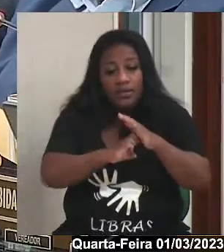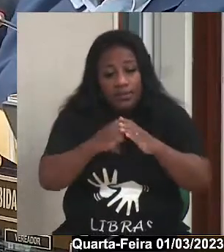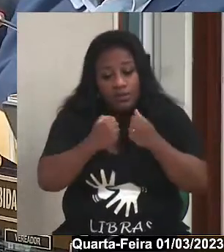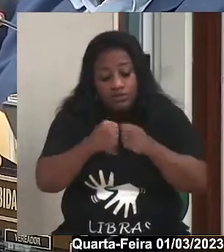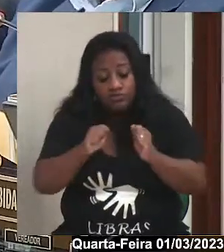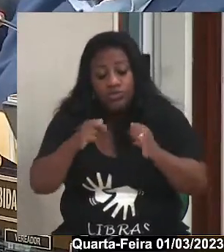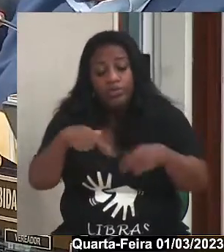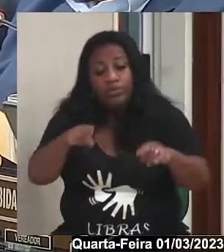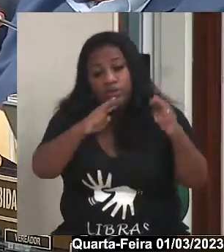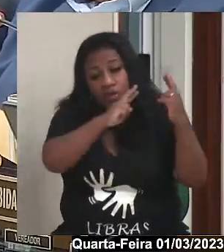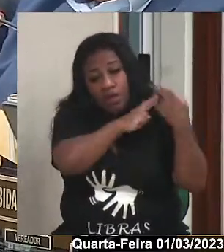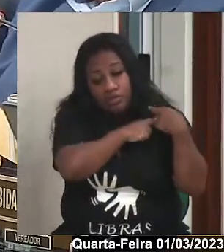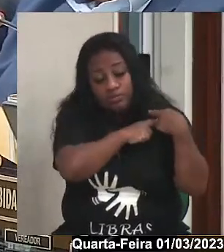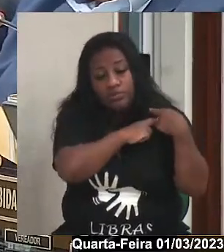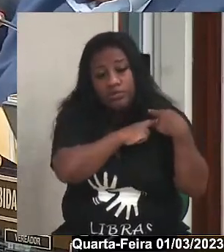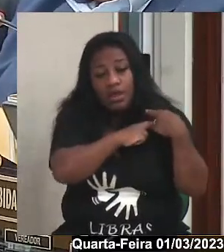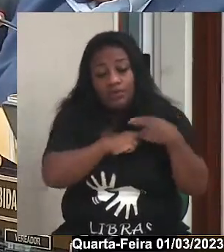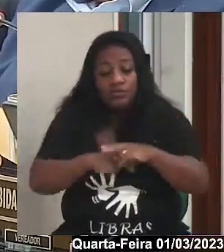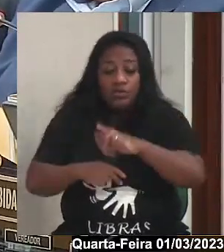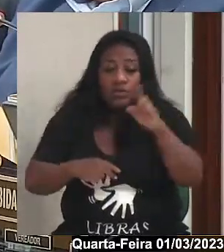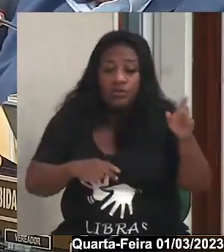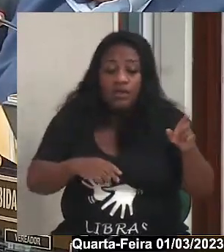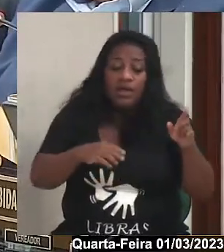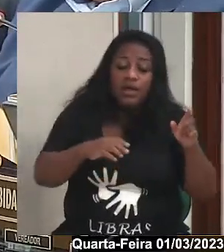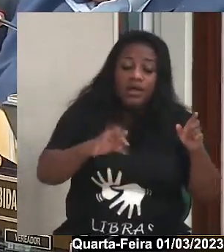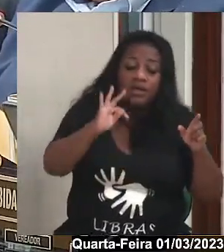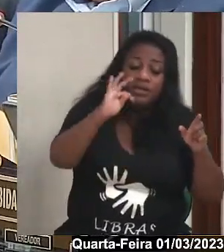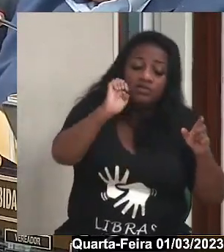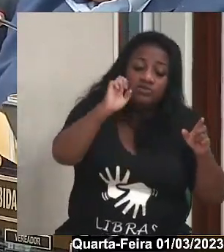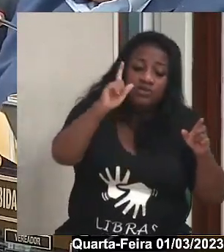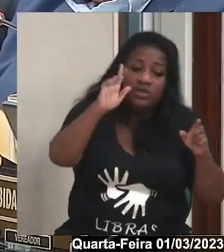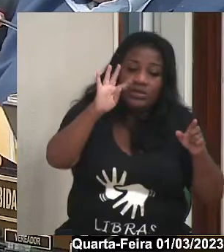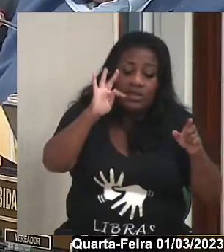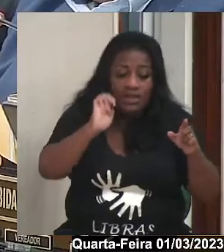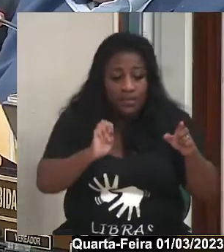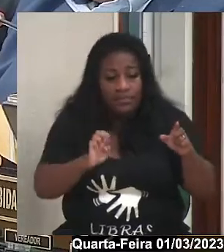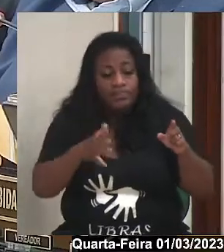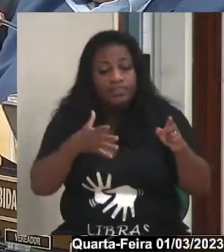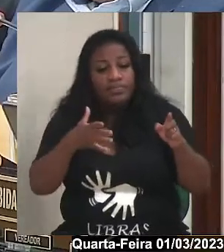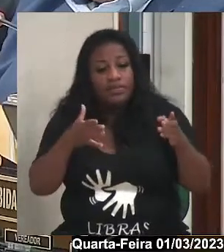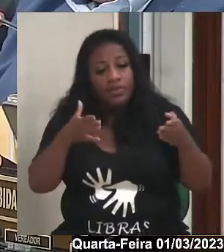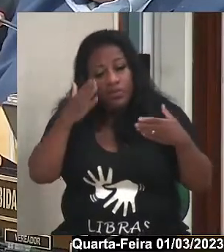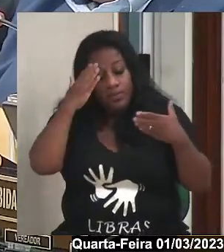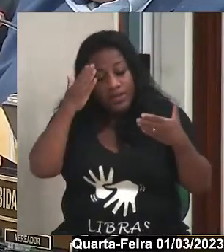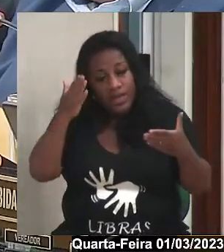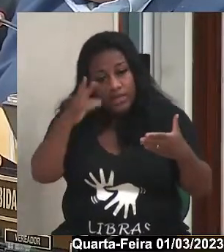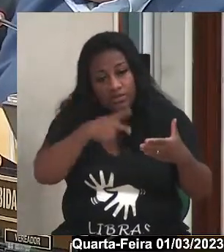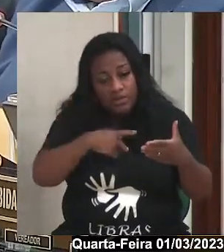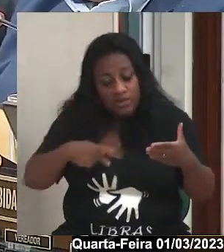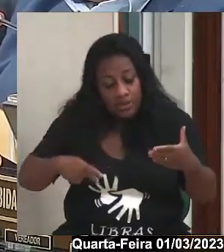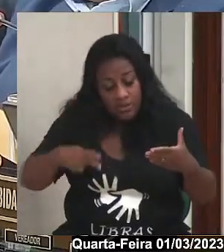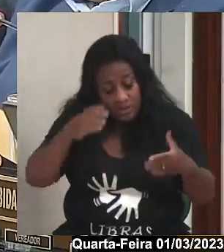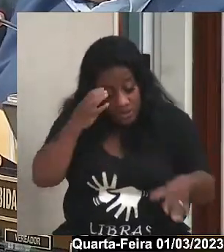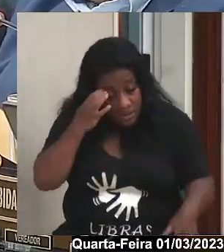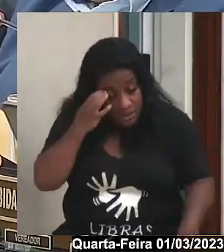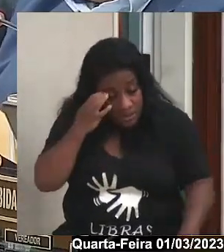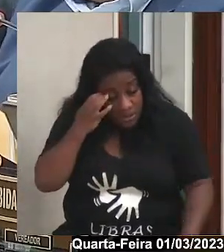responsável por esta linha que atuava ali no São Marcos e no Jardim Santo Eduardo. Obrigado,